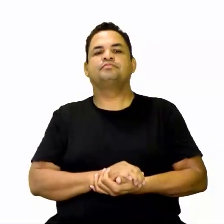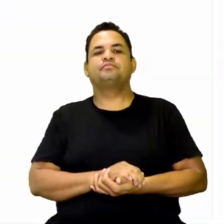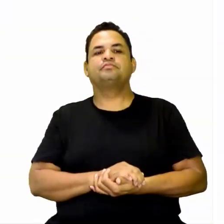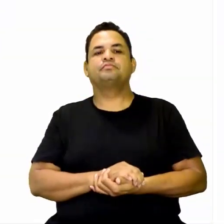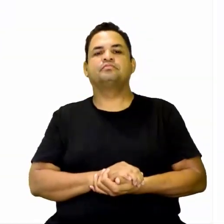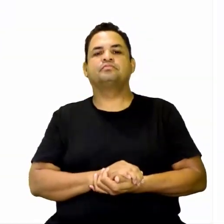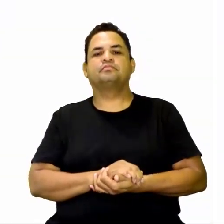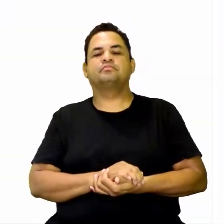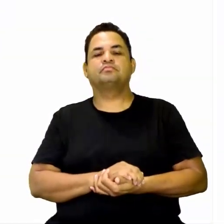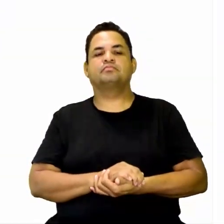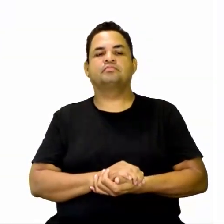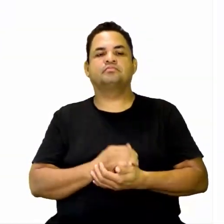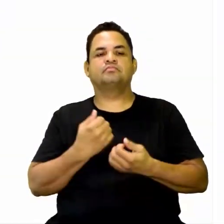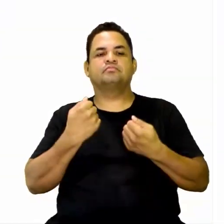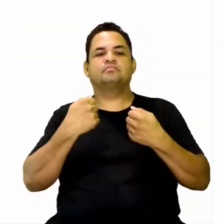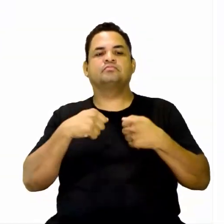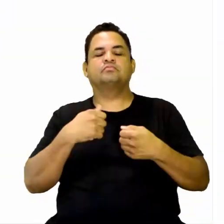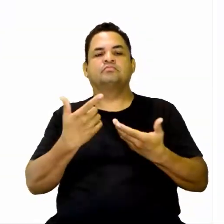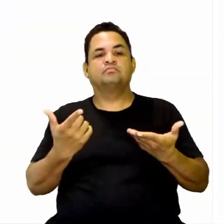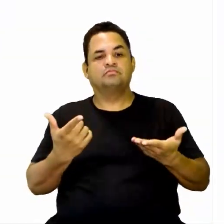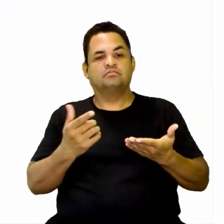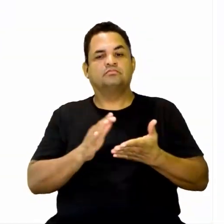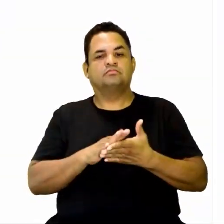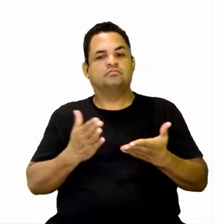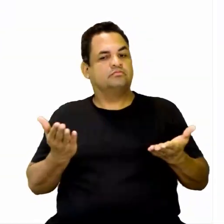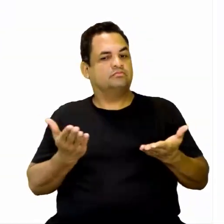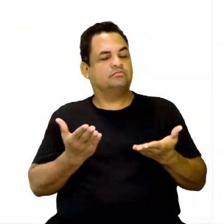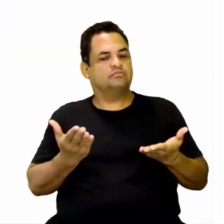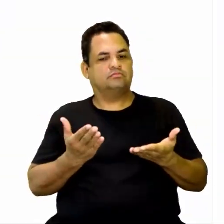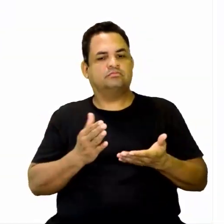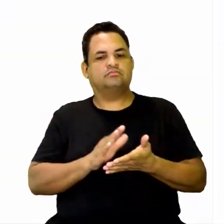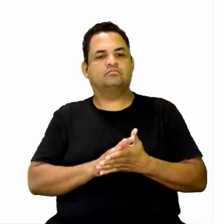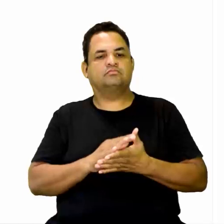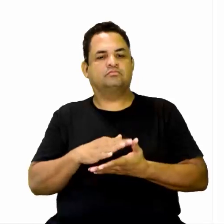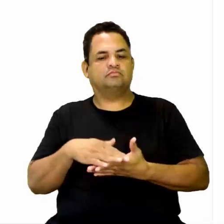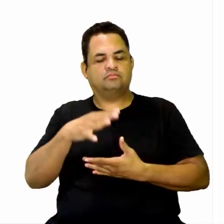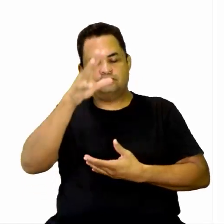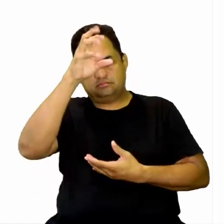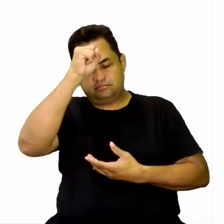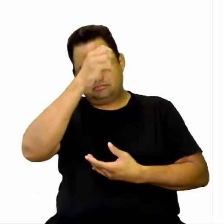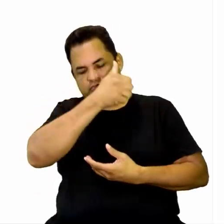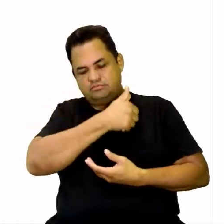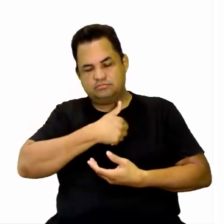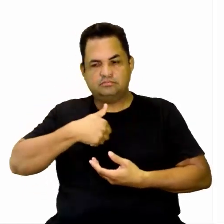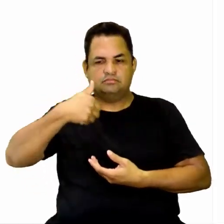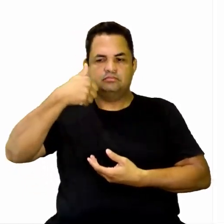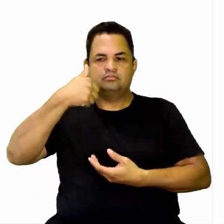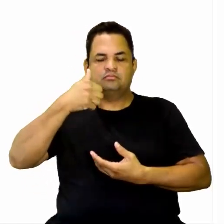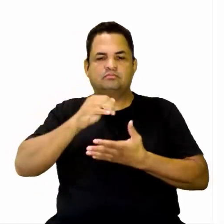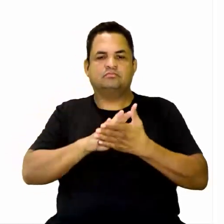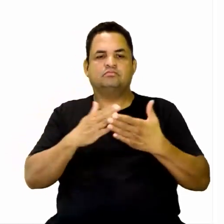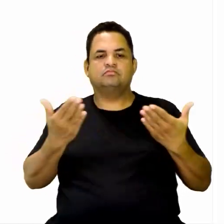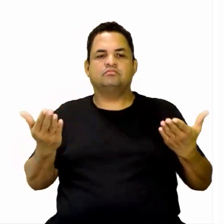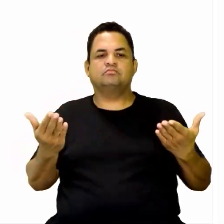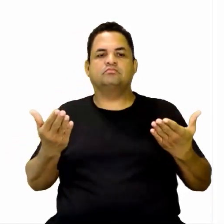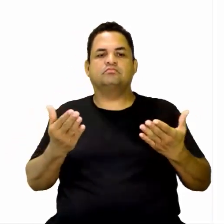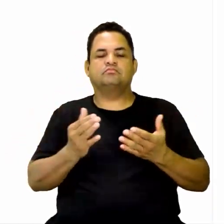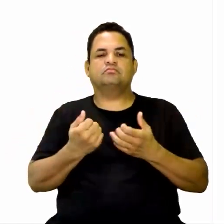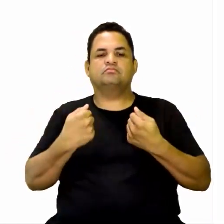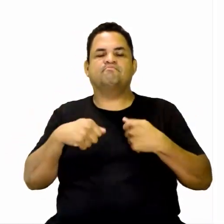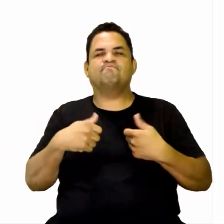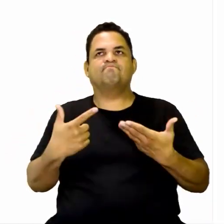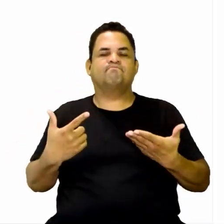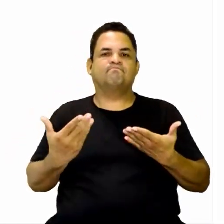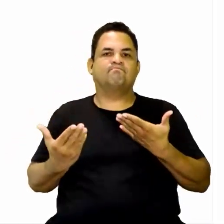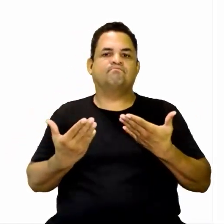Para que possamos agora memorizar mais, podemos agora, digamos